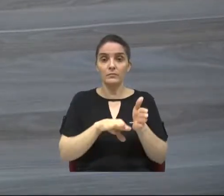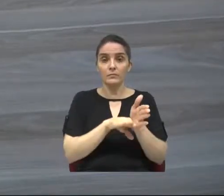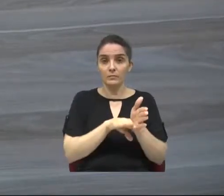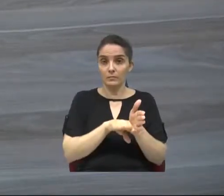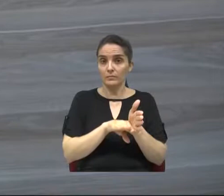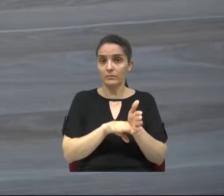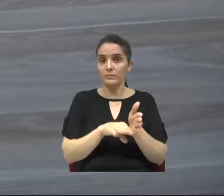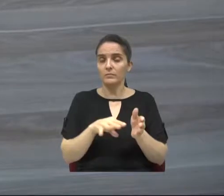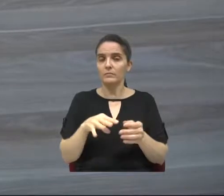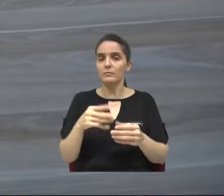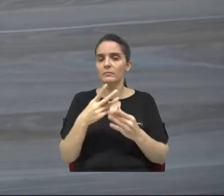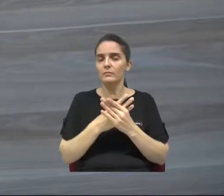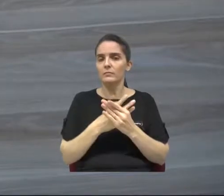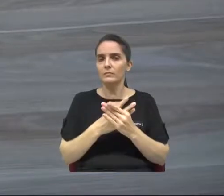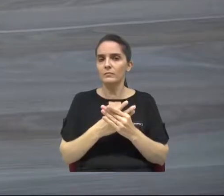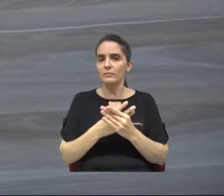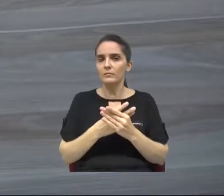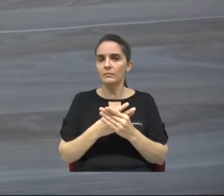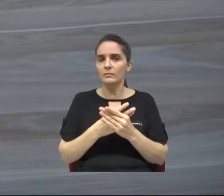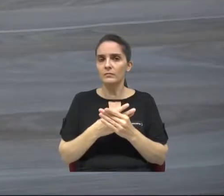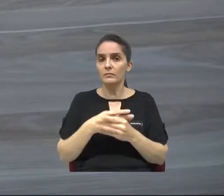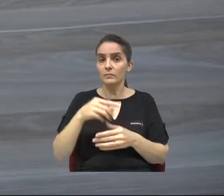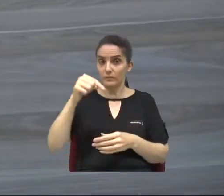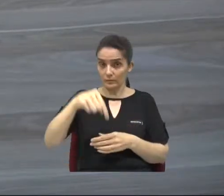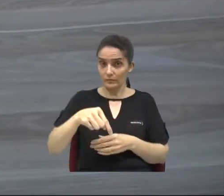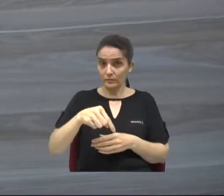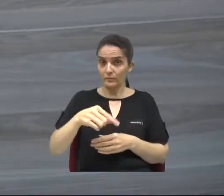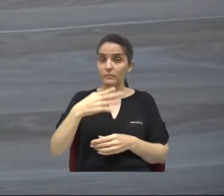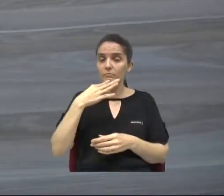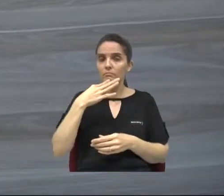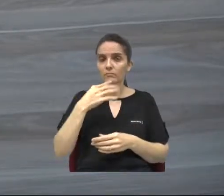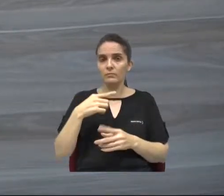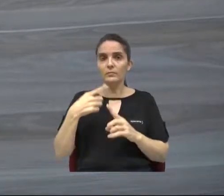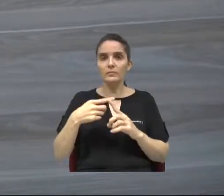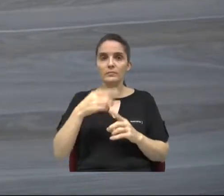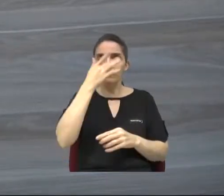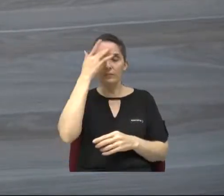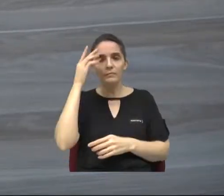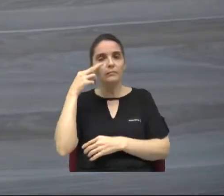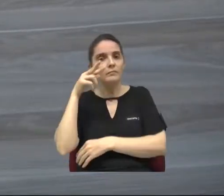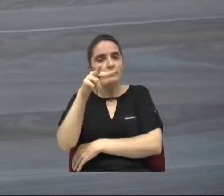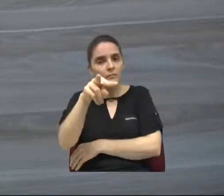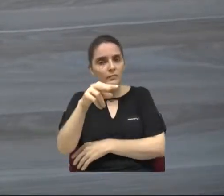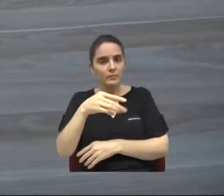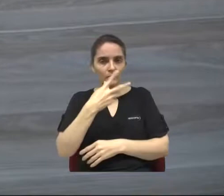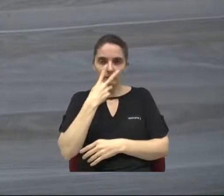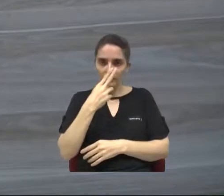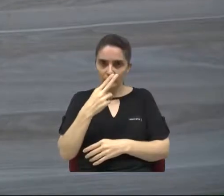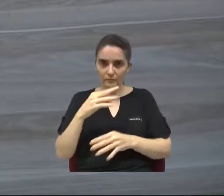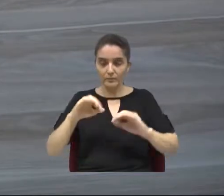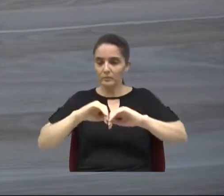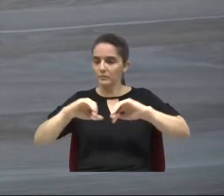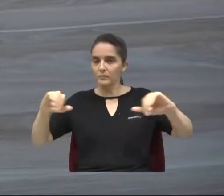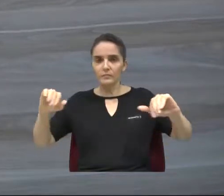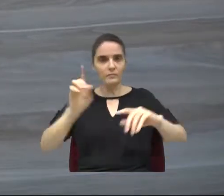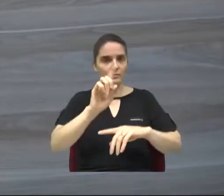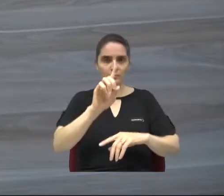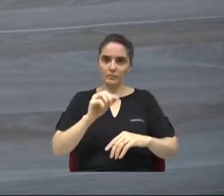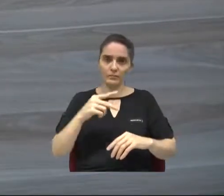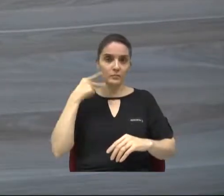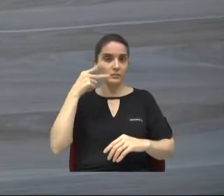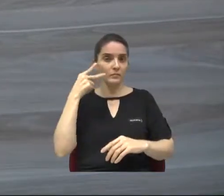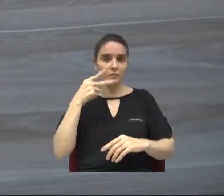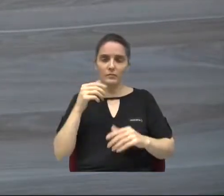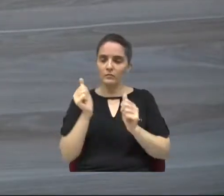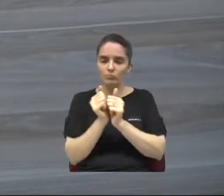gente conhece. Porque isso aqui, para vocês que olham daí, pensa que isso aqui, para nós, a gente fica distante um do outro. A gente se encontra o dia inteiro, é